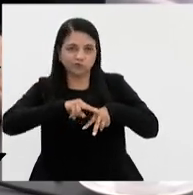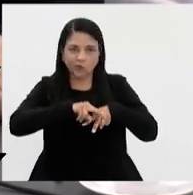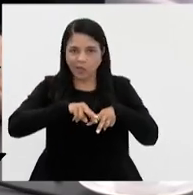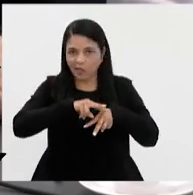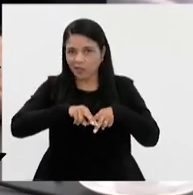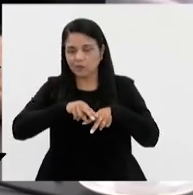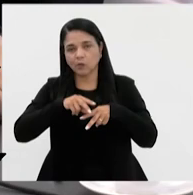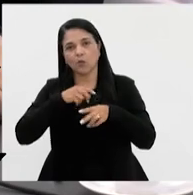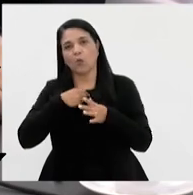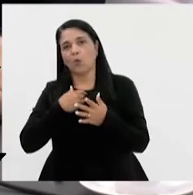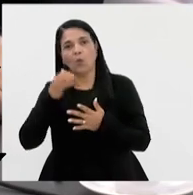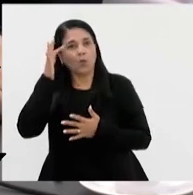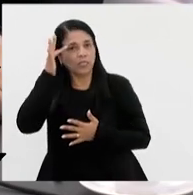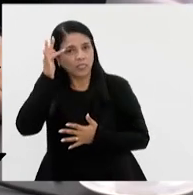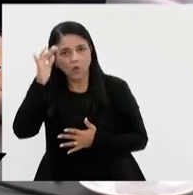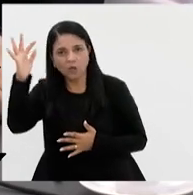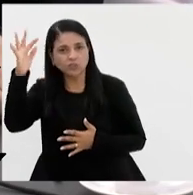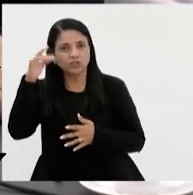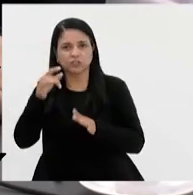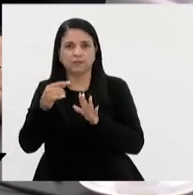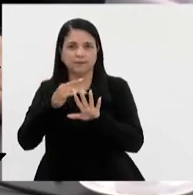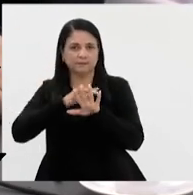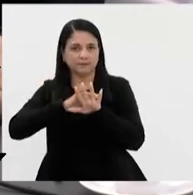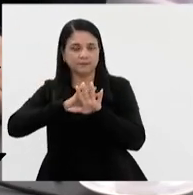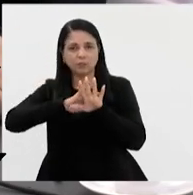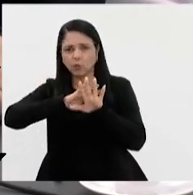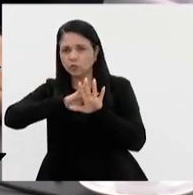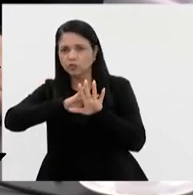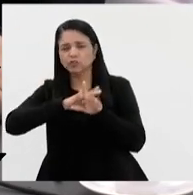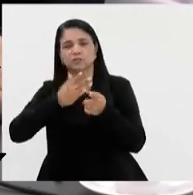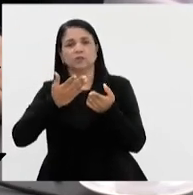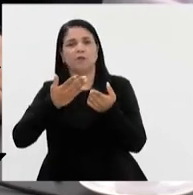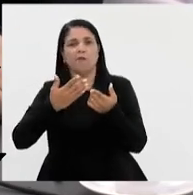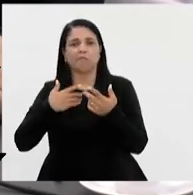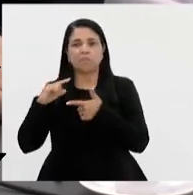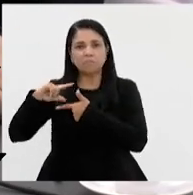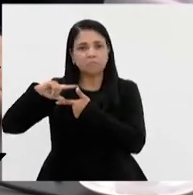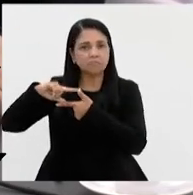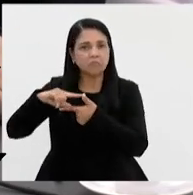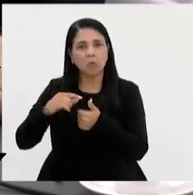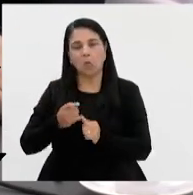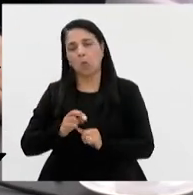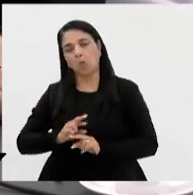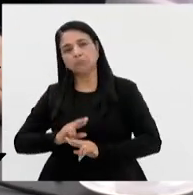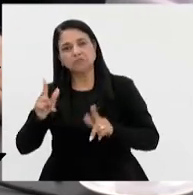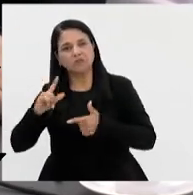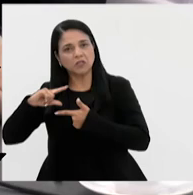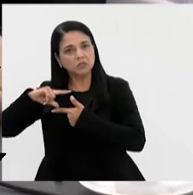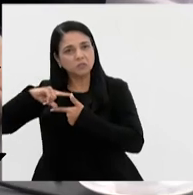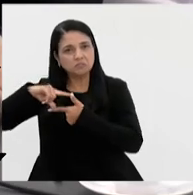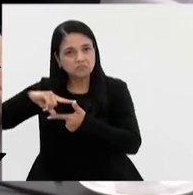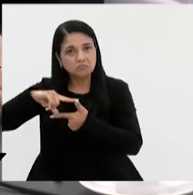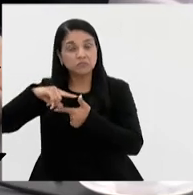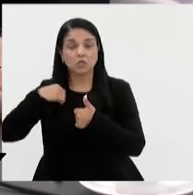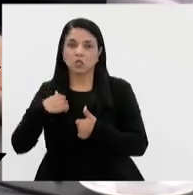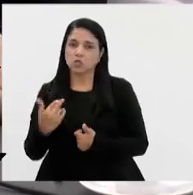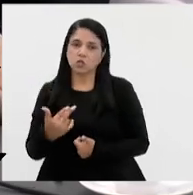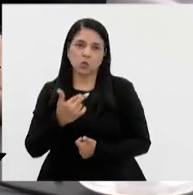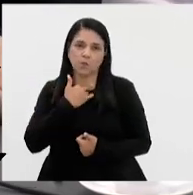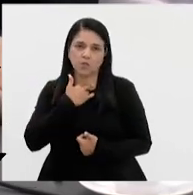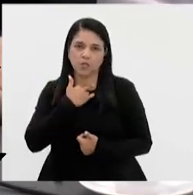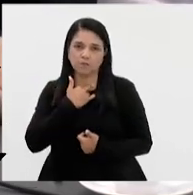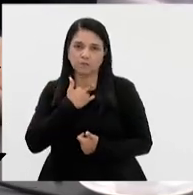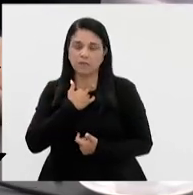matiz ideológica, ser conservador, não ser conservador, cada um de nós não pode fechar os olhos